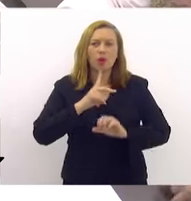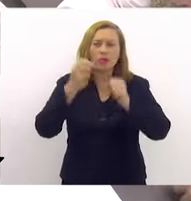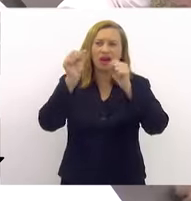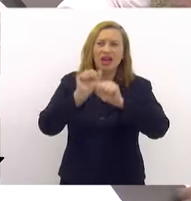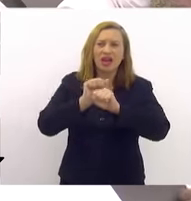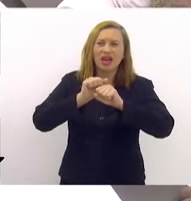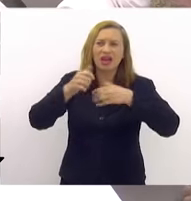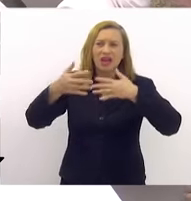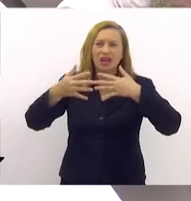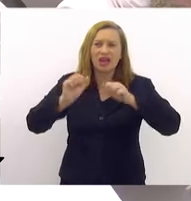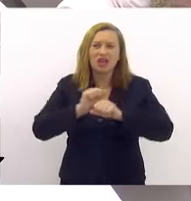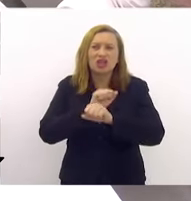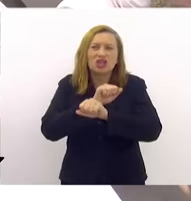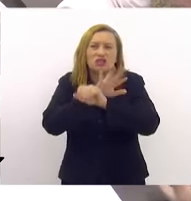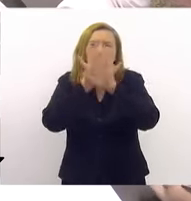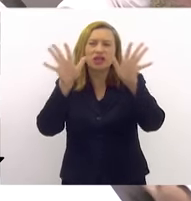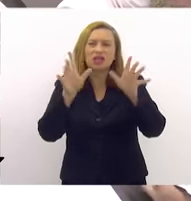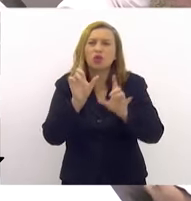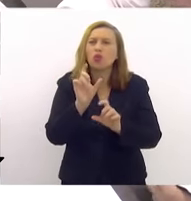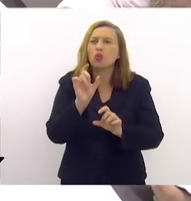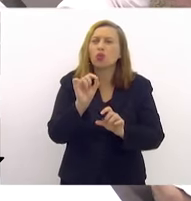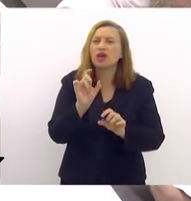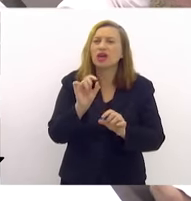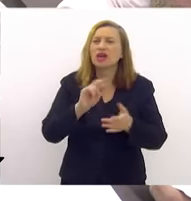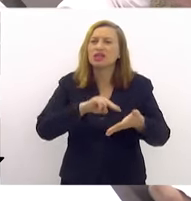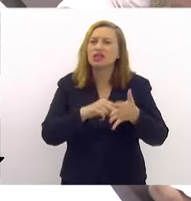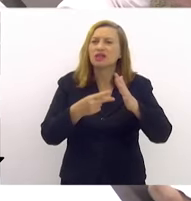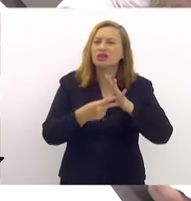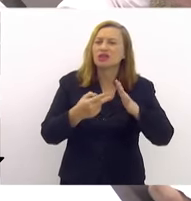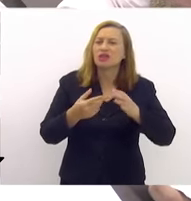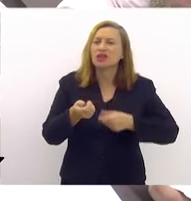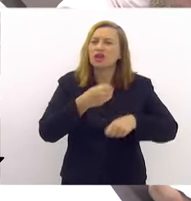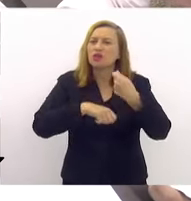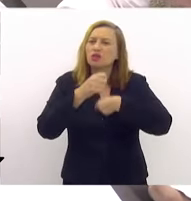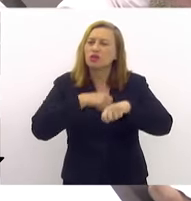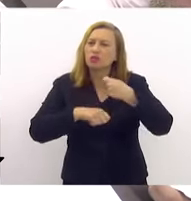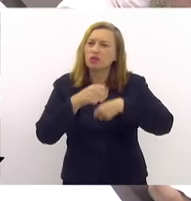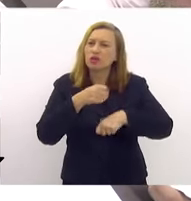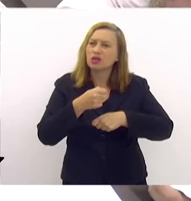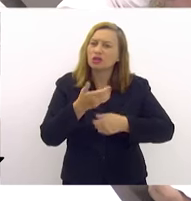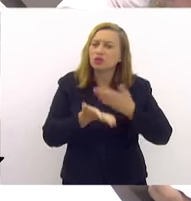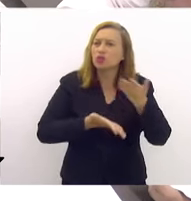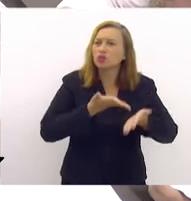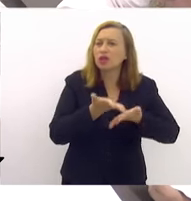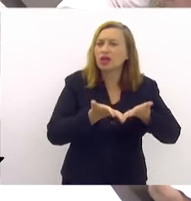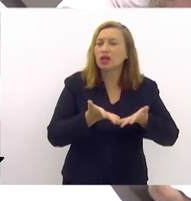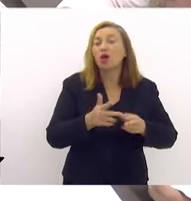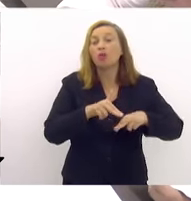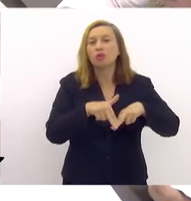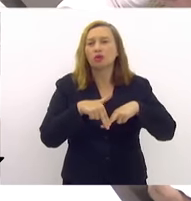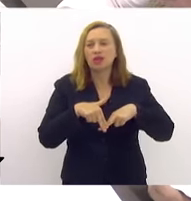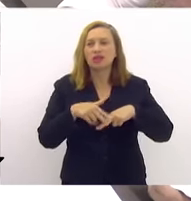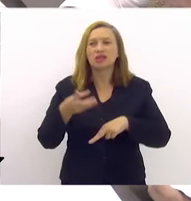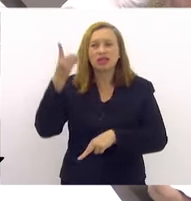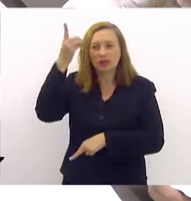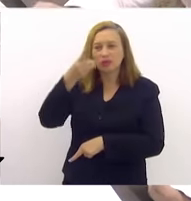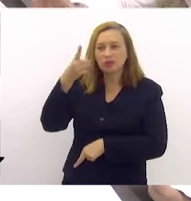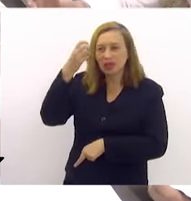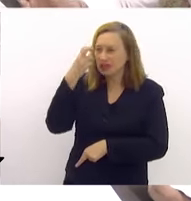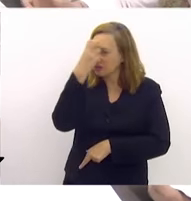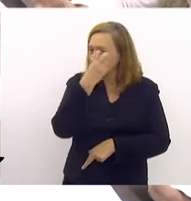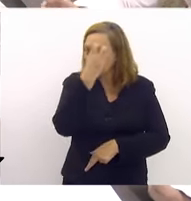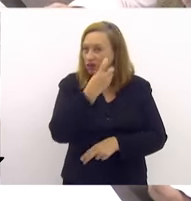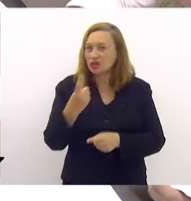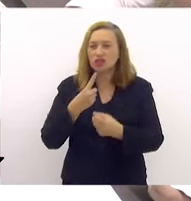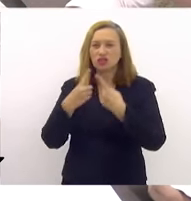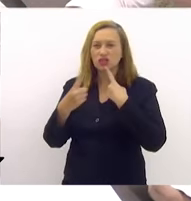que é a economia do cuidado. E aí, por isso, a deputada Verônica foi designada relatora, com o intuito de dialogar com a